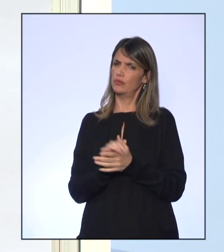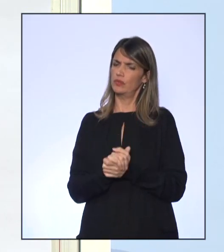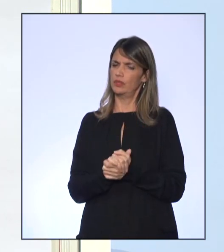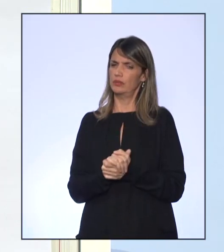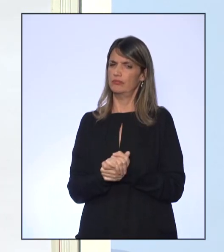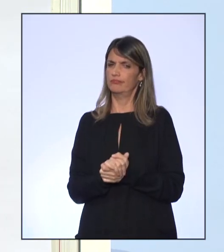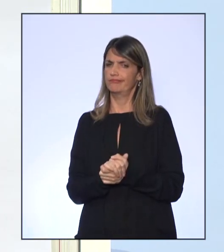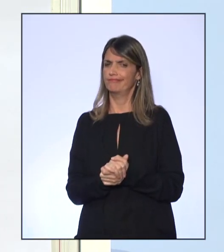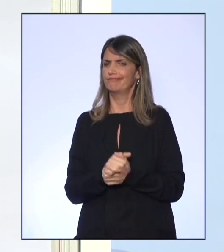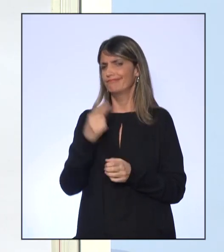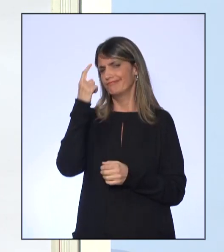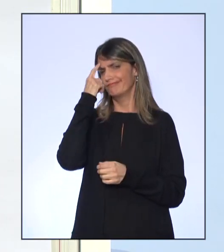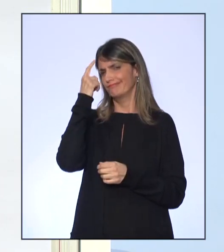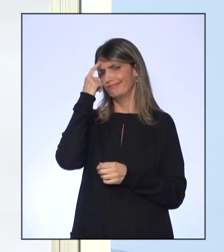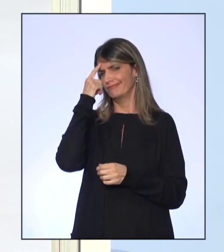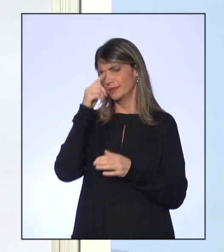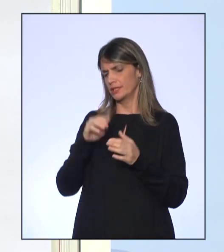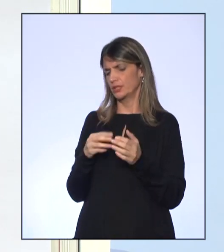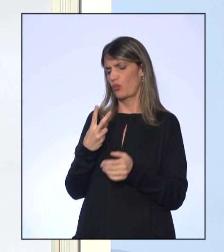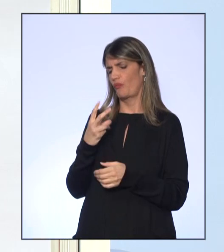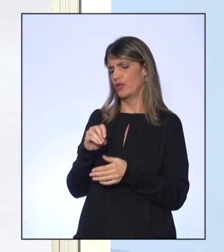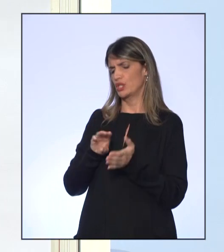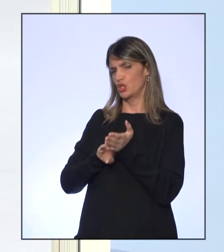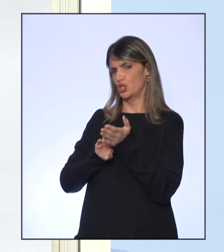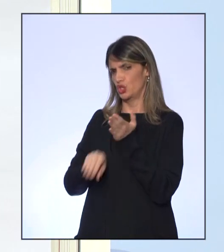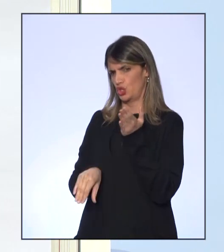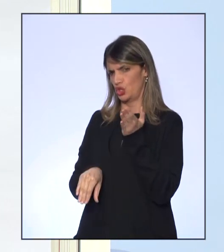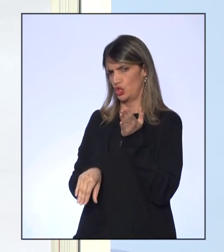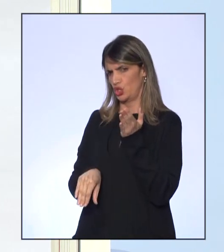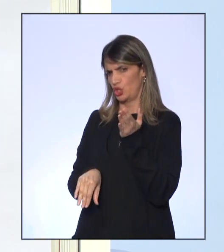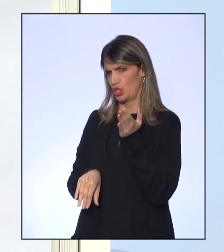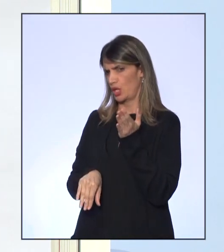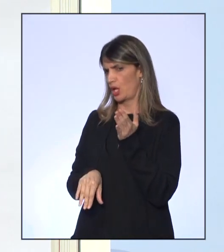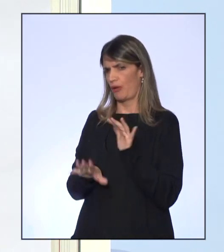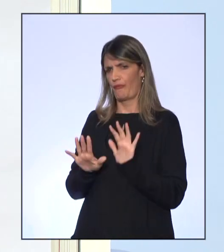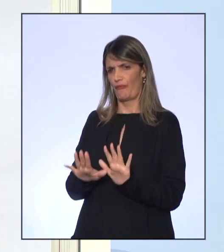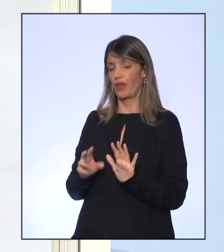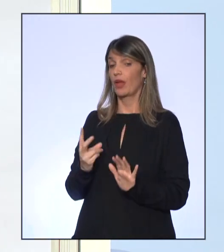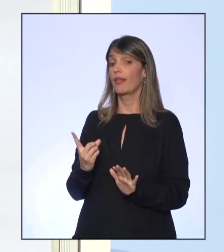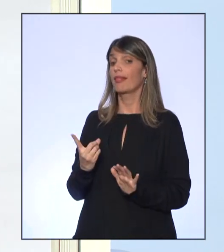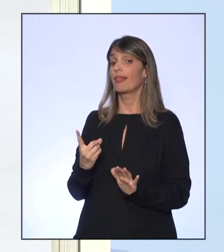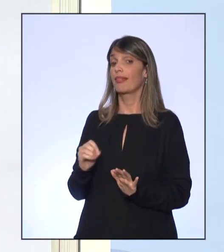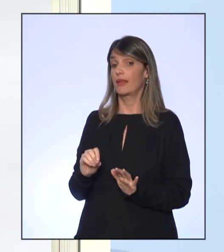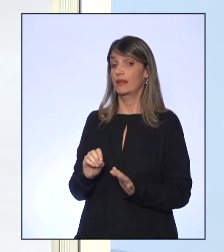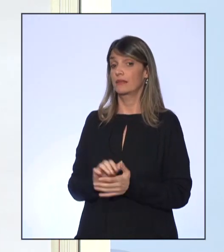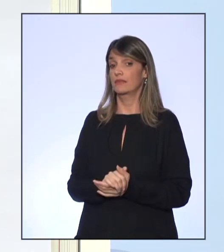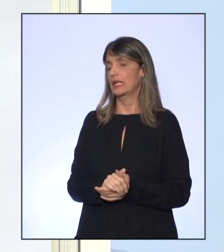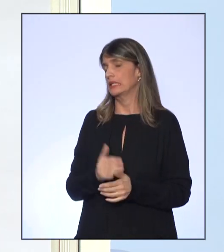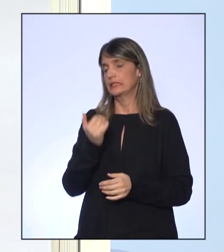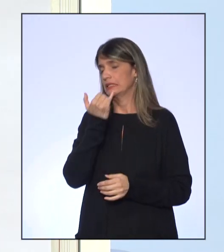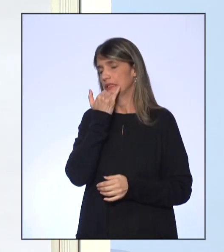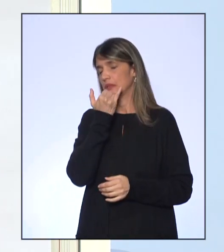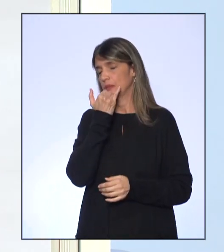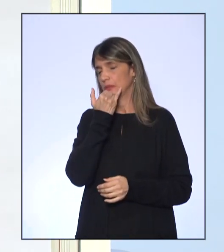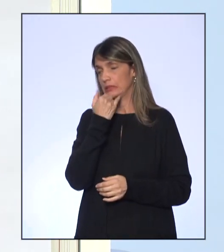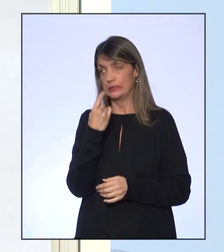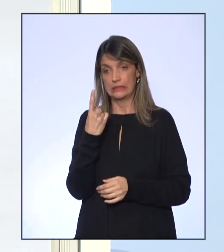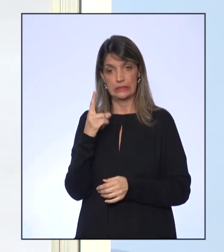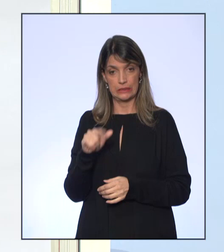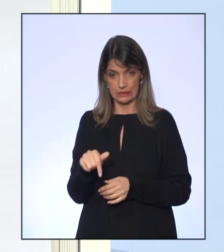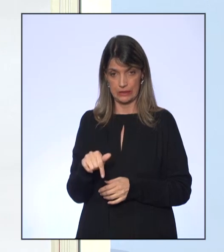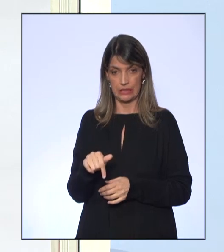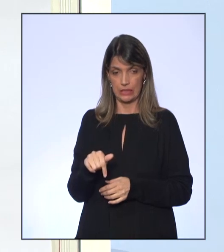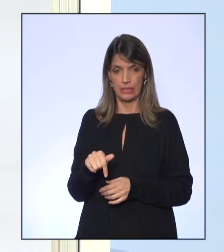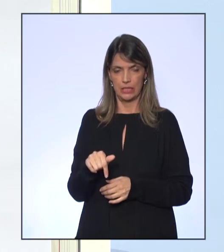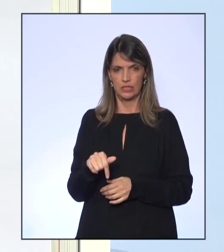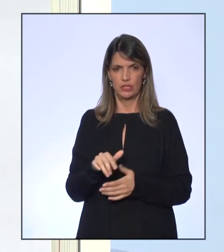ó, pensa. Se eu tirar 20 aqui, sobra 10. Então, desculpa, sobra 17. Então, se eu tirar